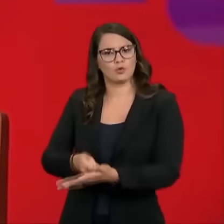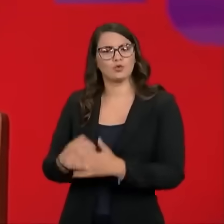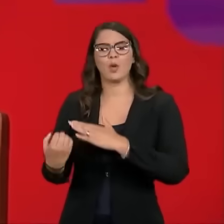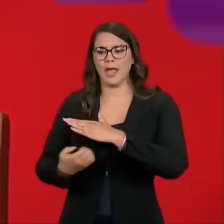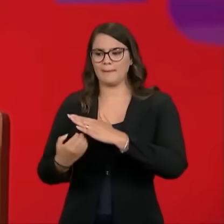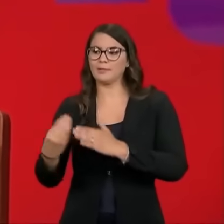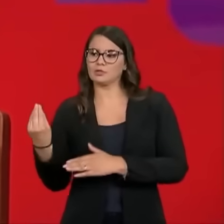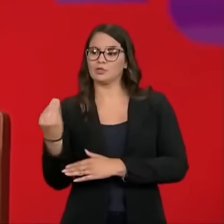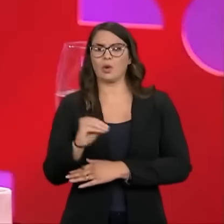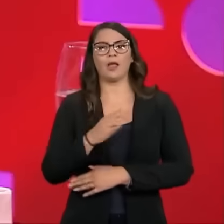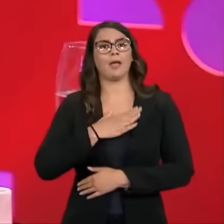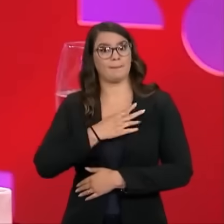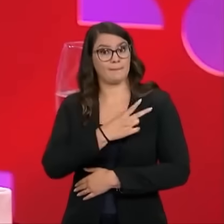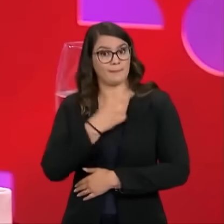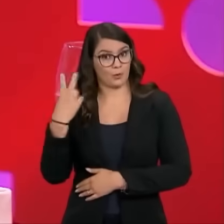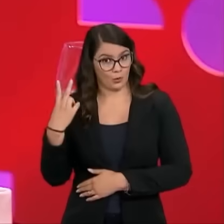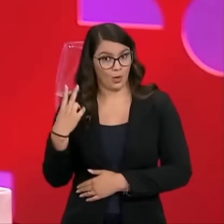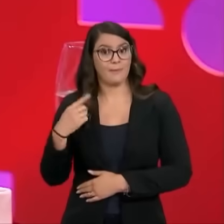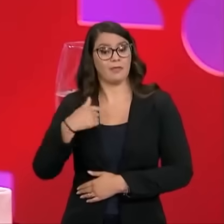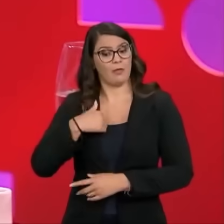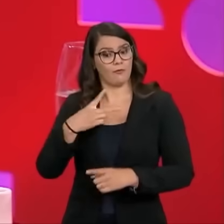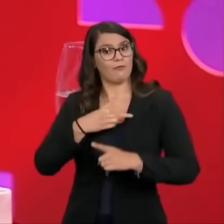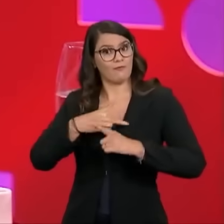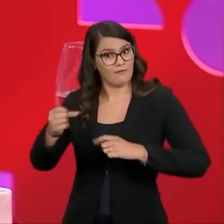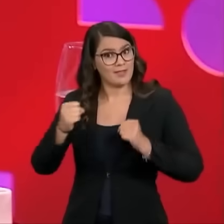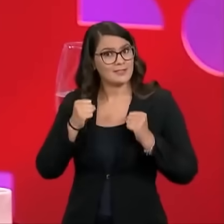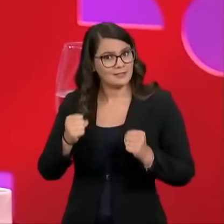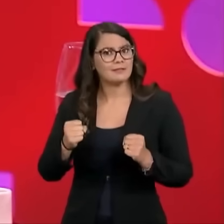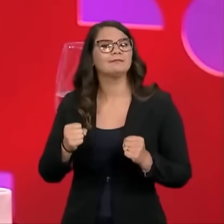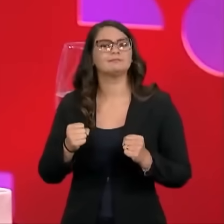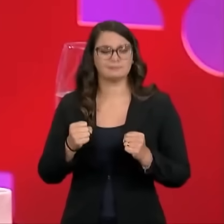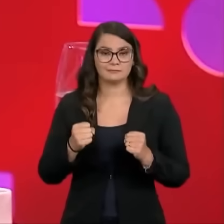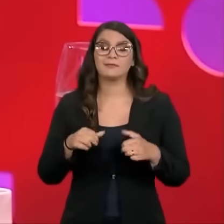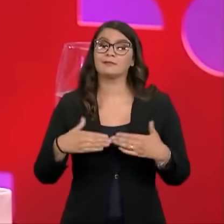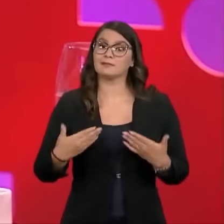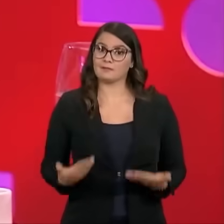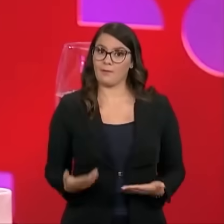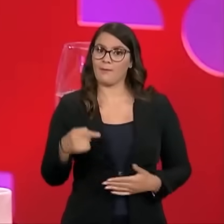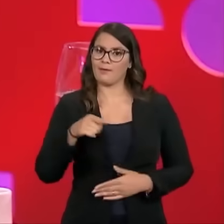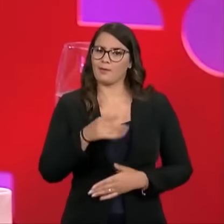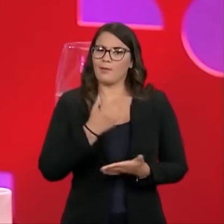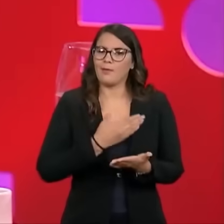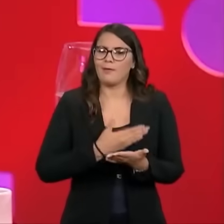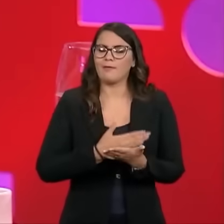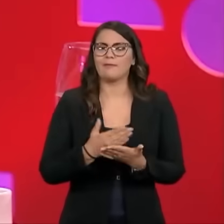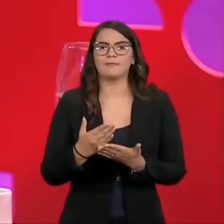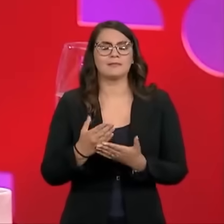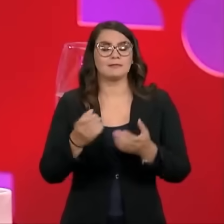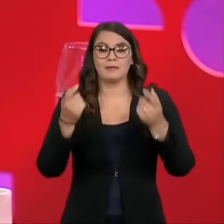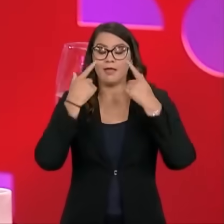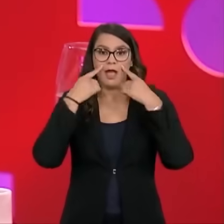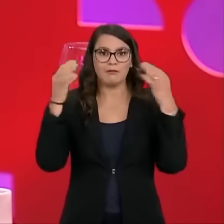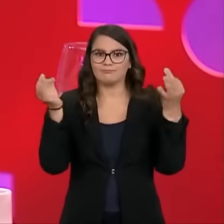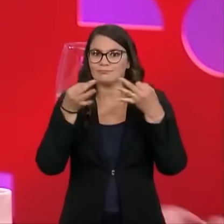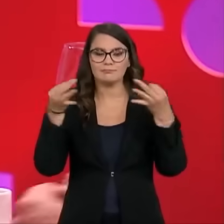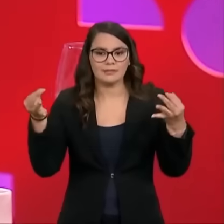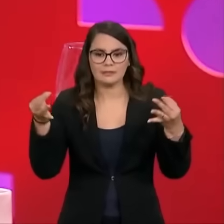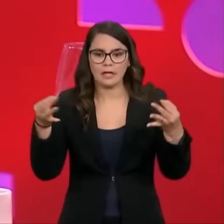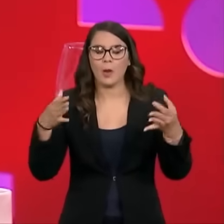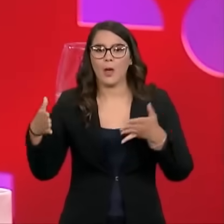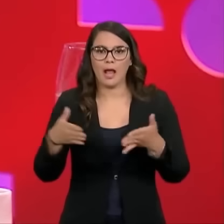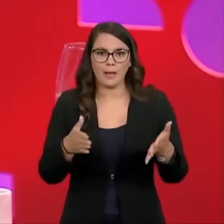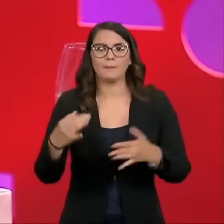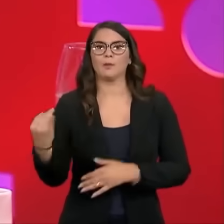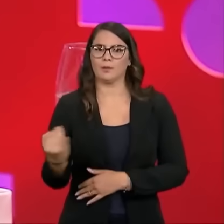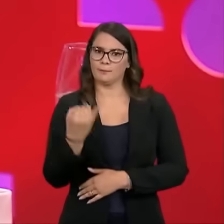a empresa a colocar o meu nome e venci né Essa essa batalha então ali eu comecei a despertar por um caminho importante